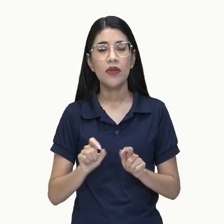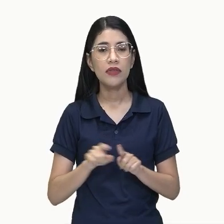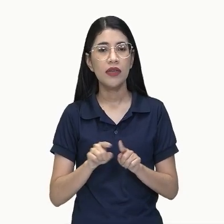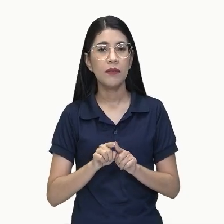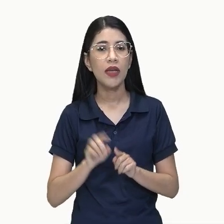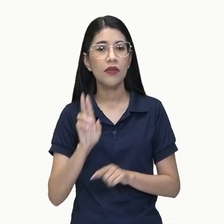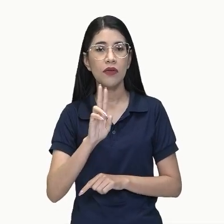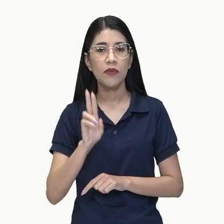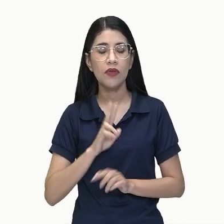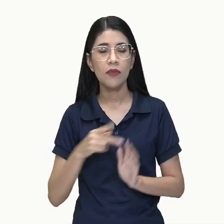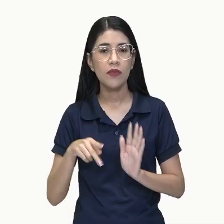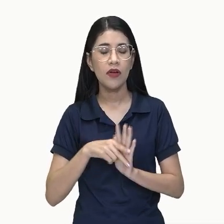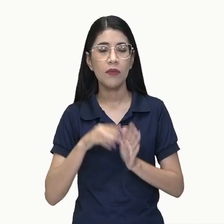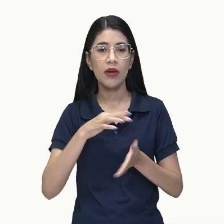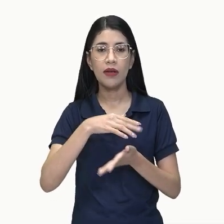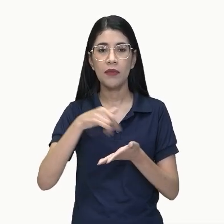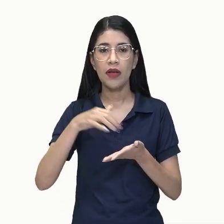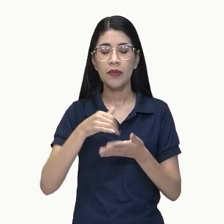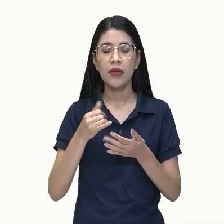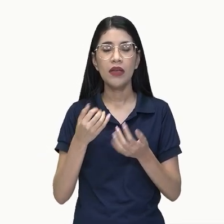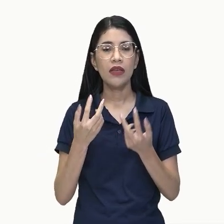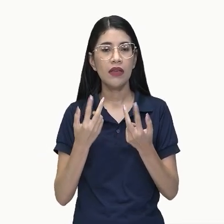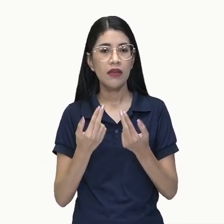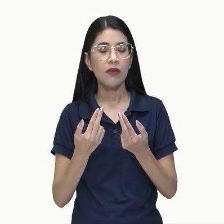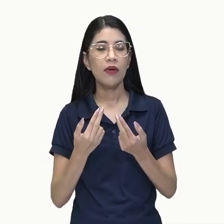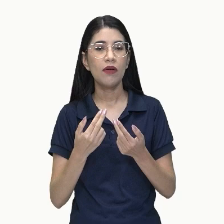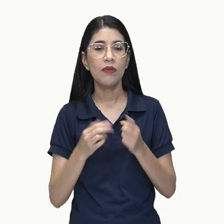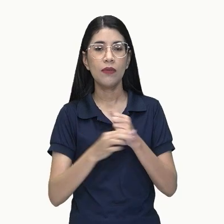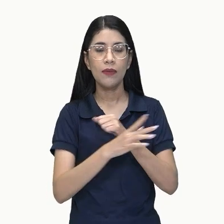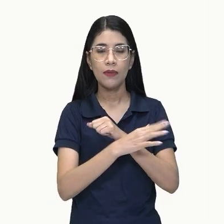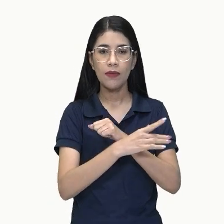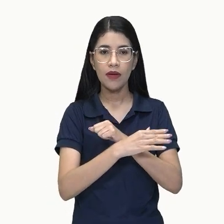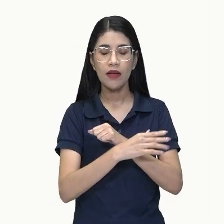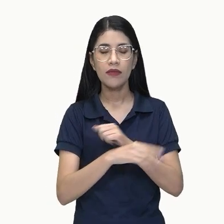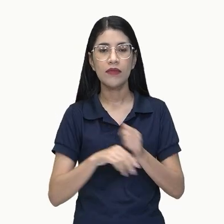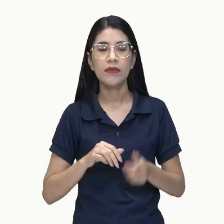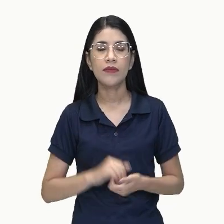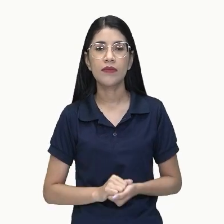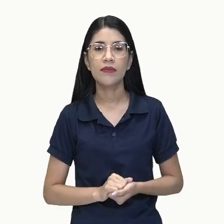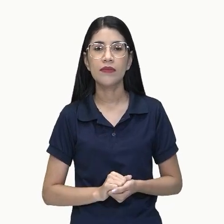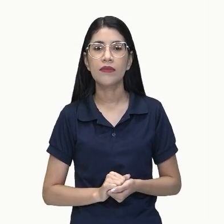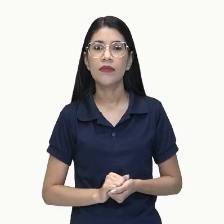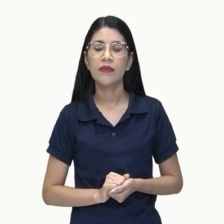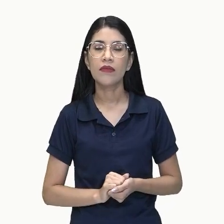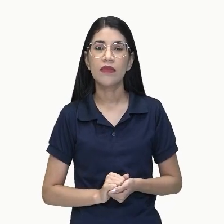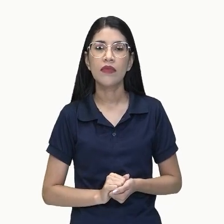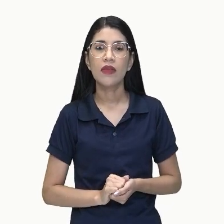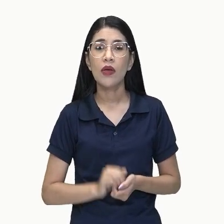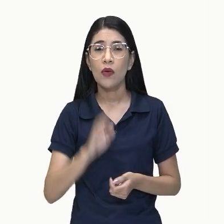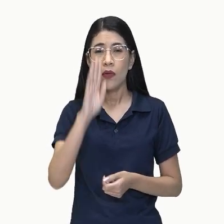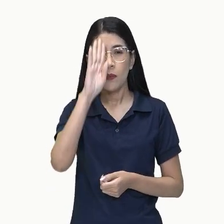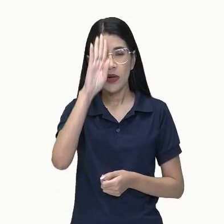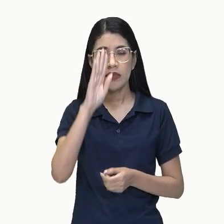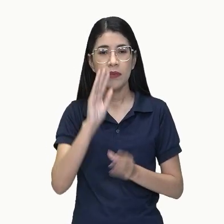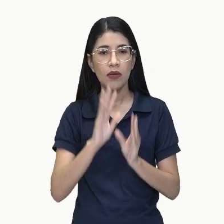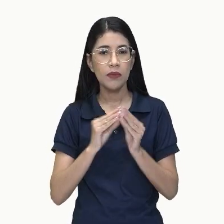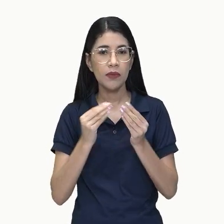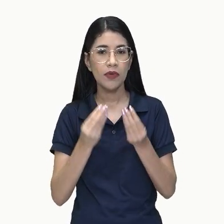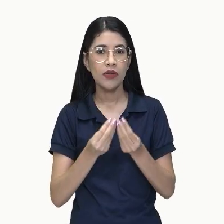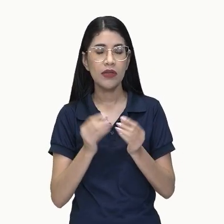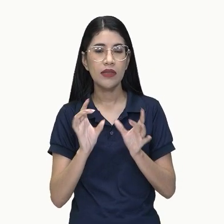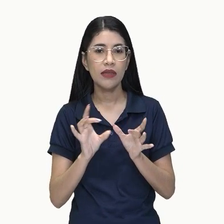bases, assim como a gente faz com os ácidos. Quando o elemento central é aquele elemento que está ligado